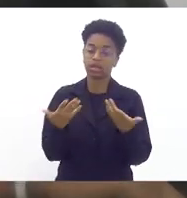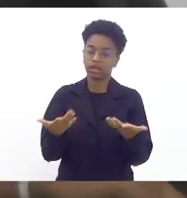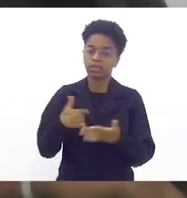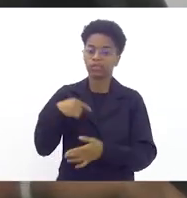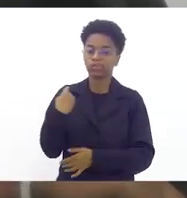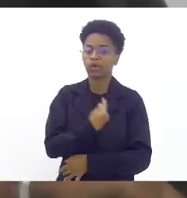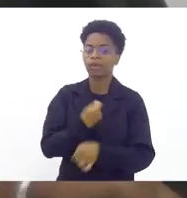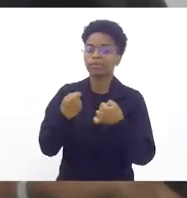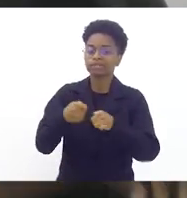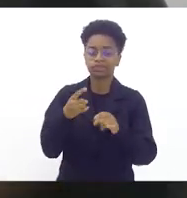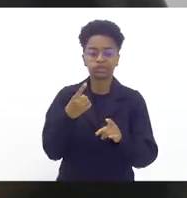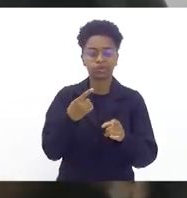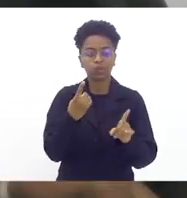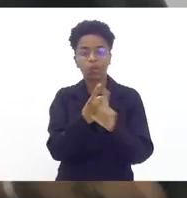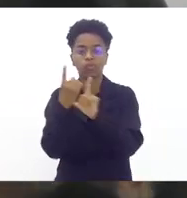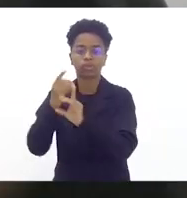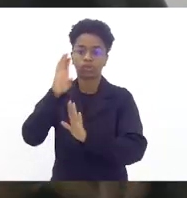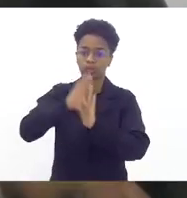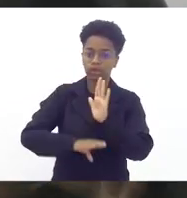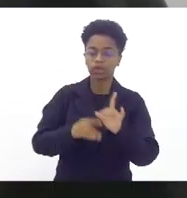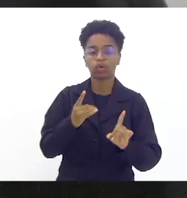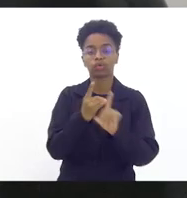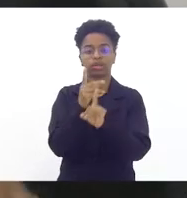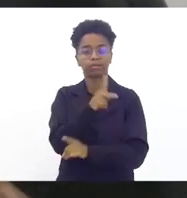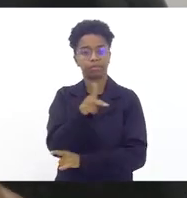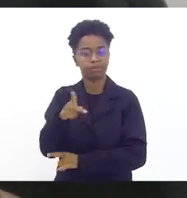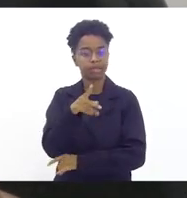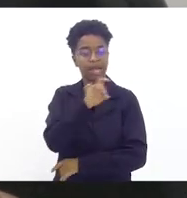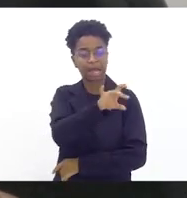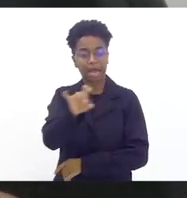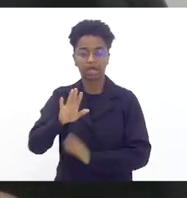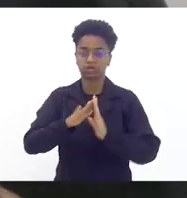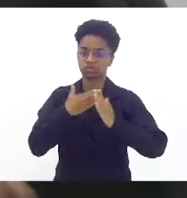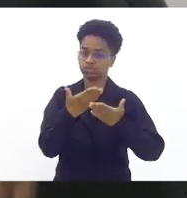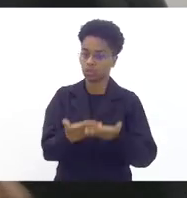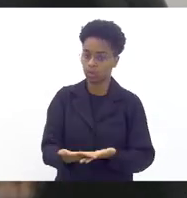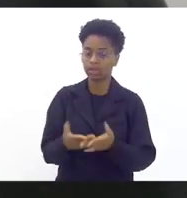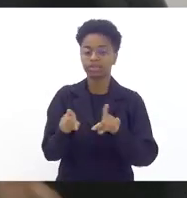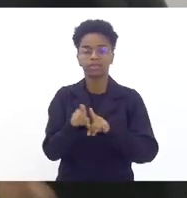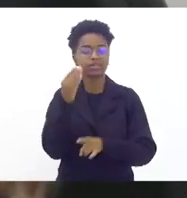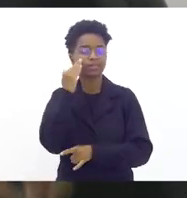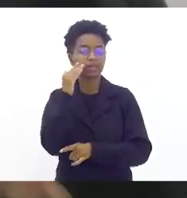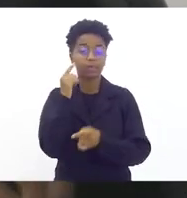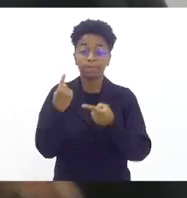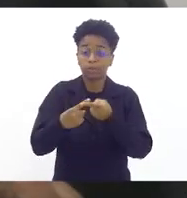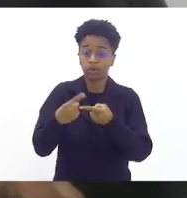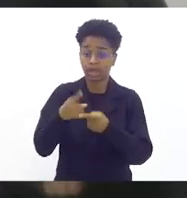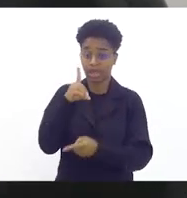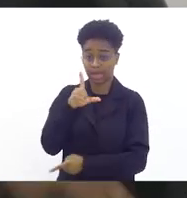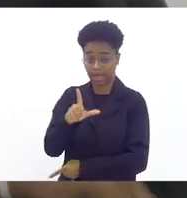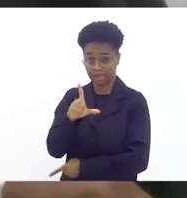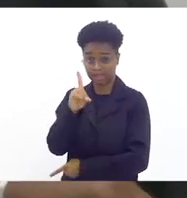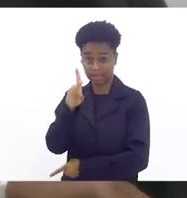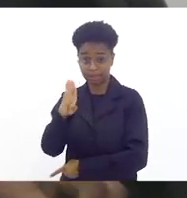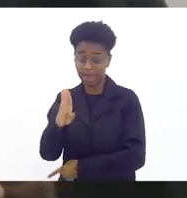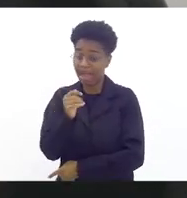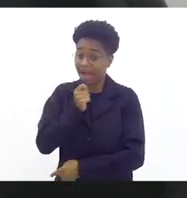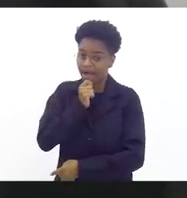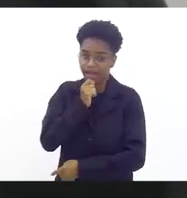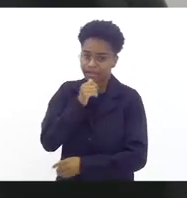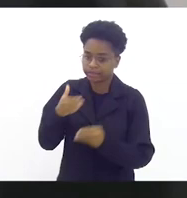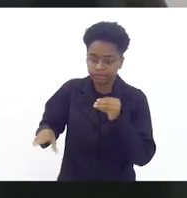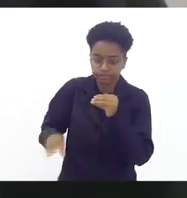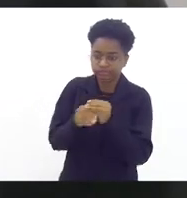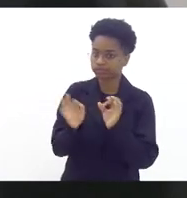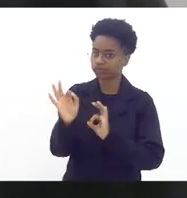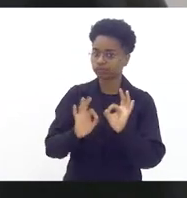atrás desses currículos, dos projetos políticos, pedagógicos das escolas e entender por que a LDB não entrou dentro de